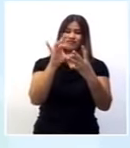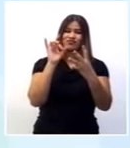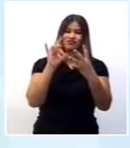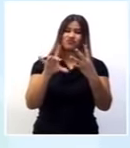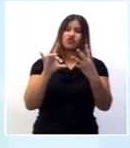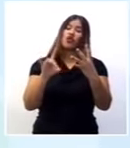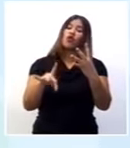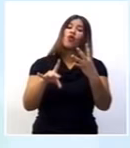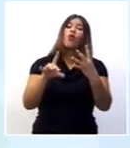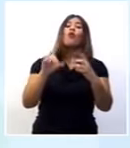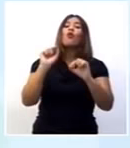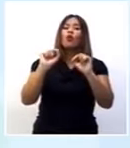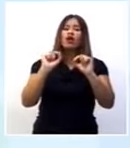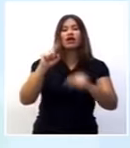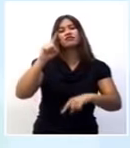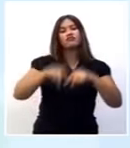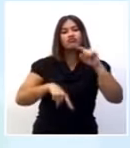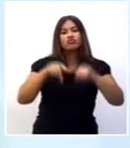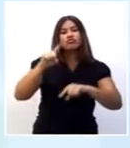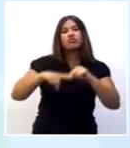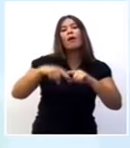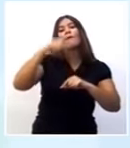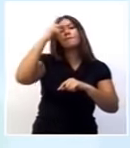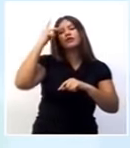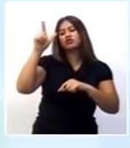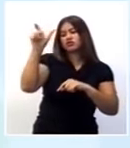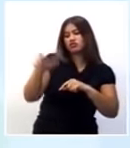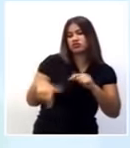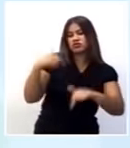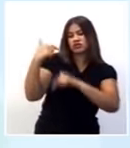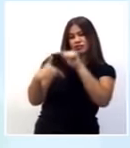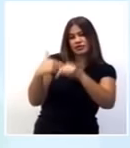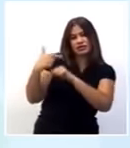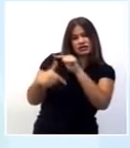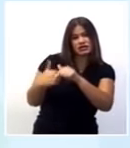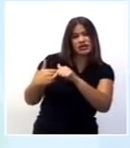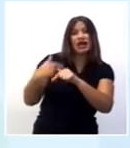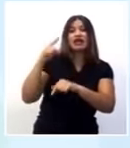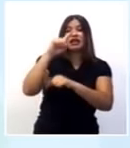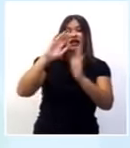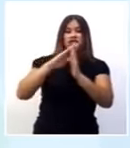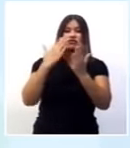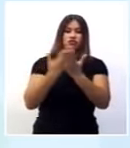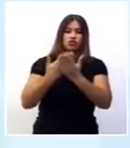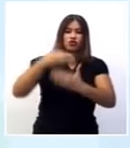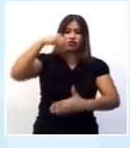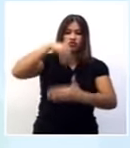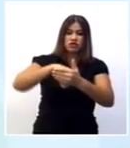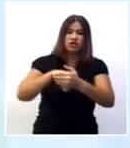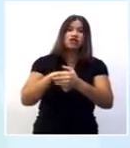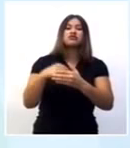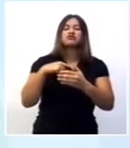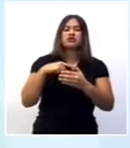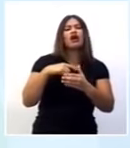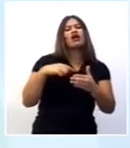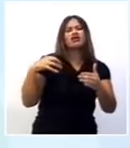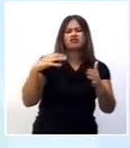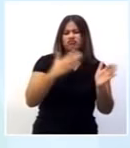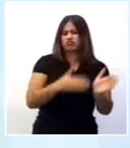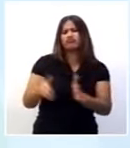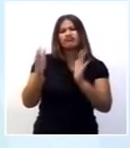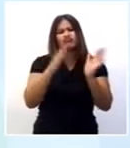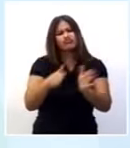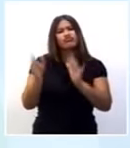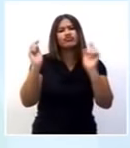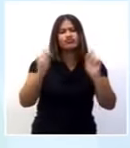historiador trabalharia na sala de aula com vocês, o professor de história, vocês vão ter esse repertório durante todo o período escolar de vocês.